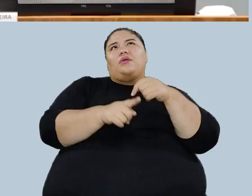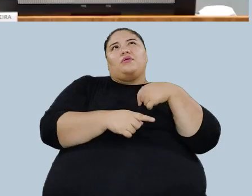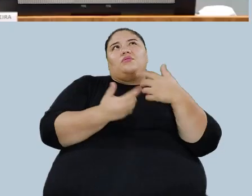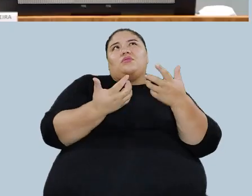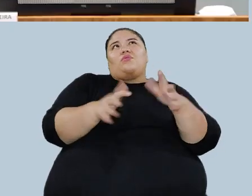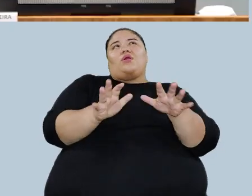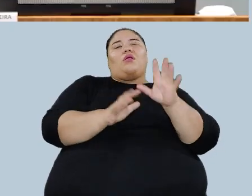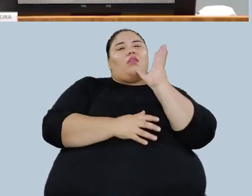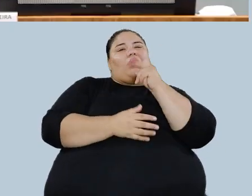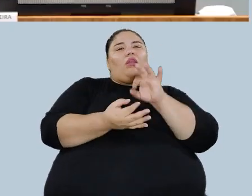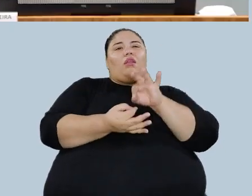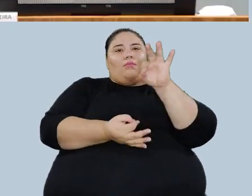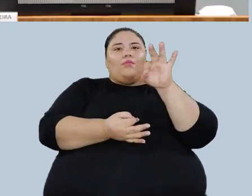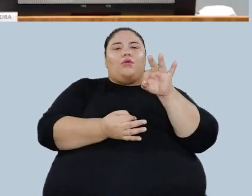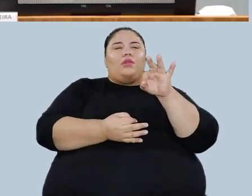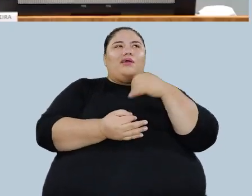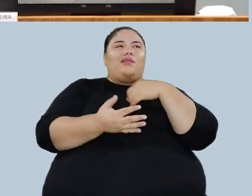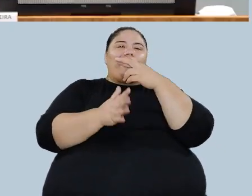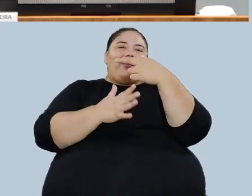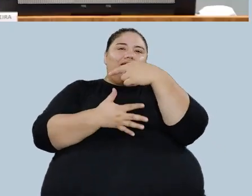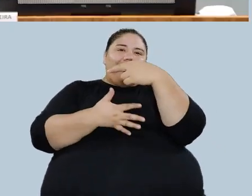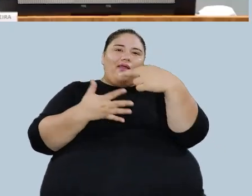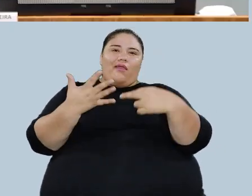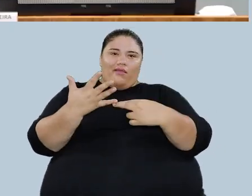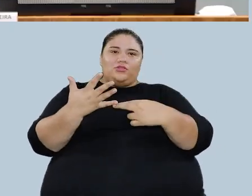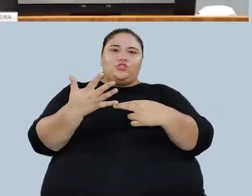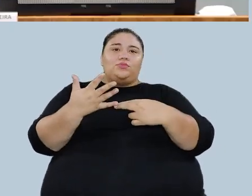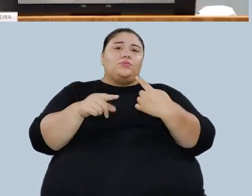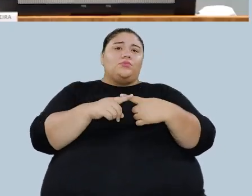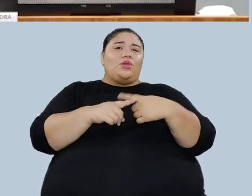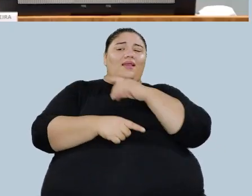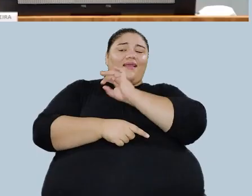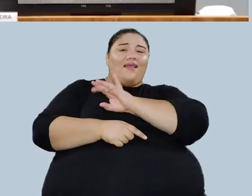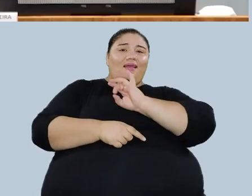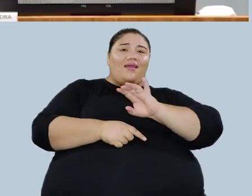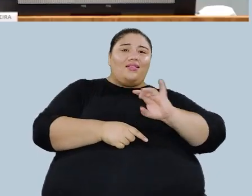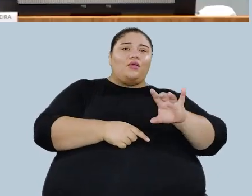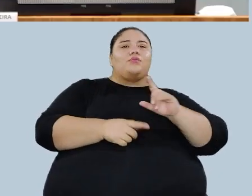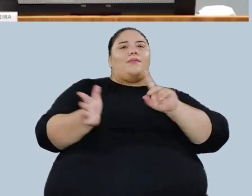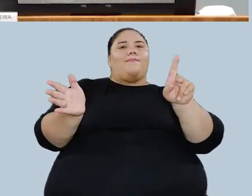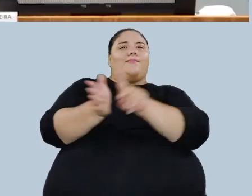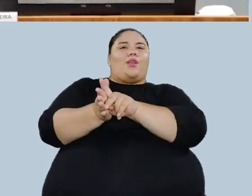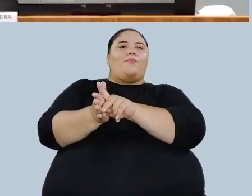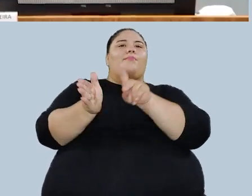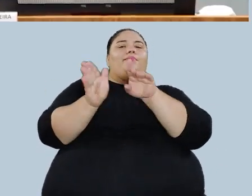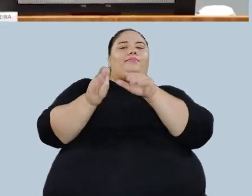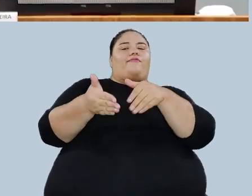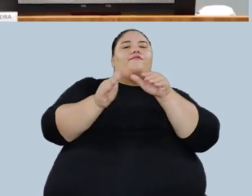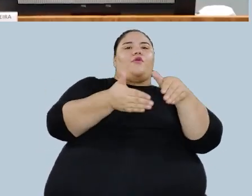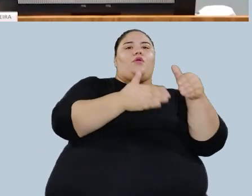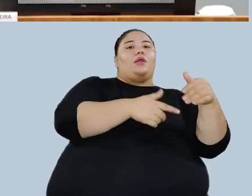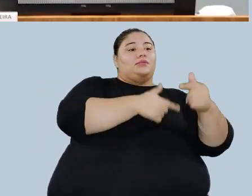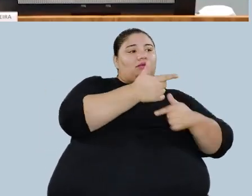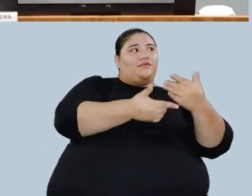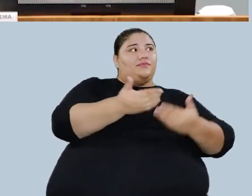não quero aqui me demorar muito nesses regimes, só para vocês entenderem que em cada um desses tem um tratamento próprio, né? Serviços de